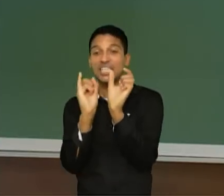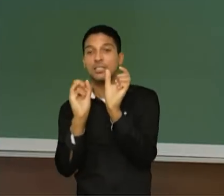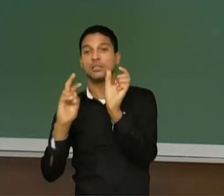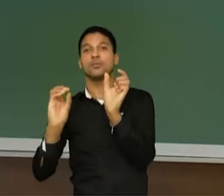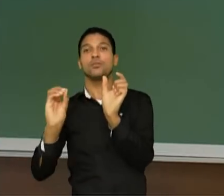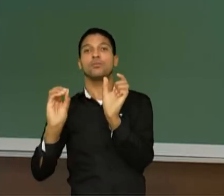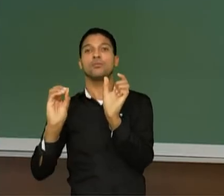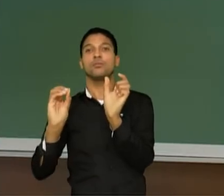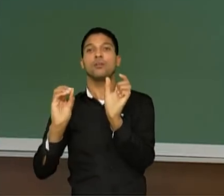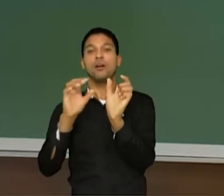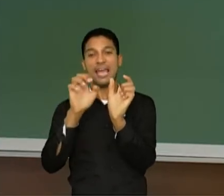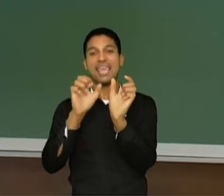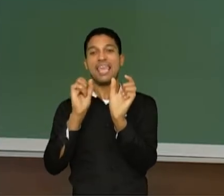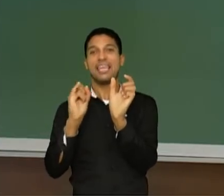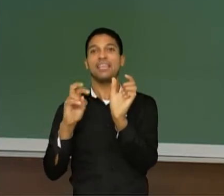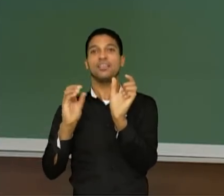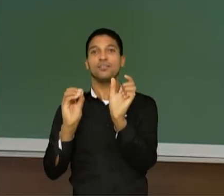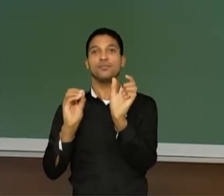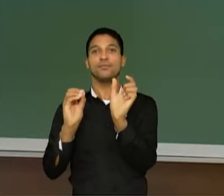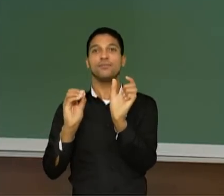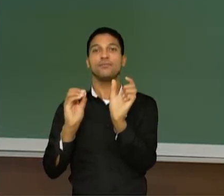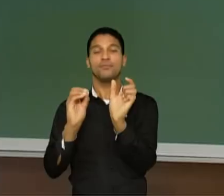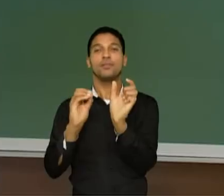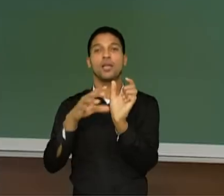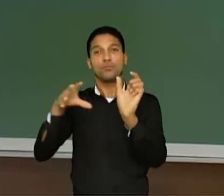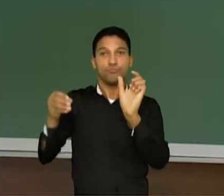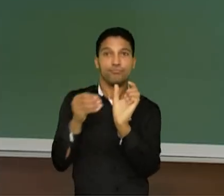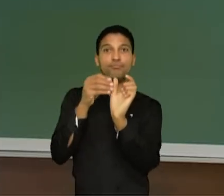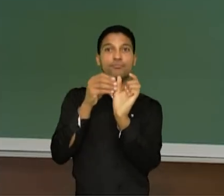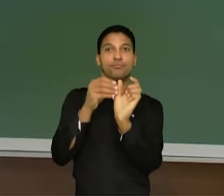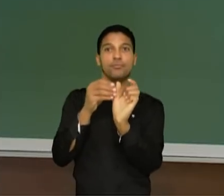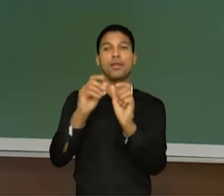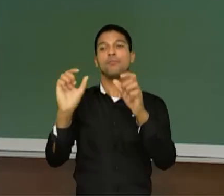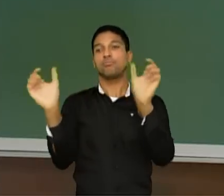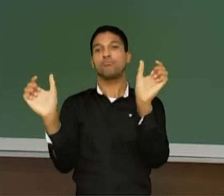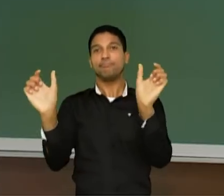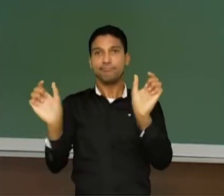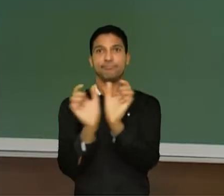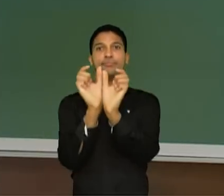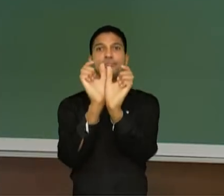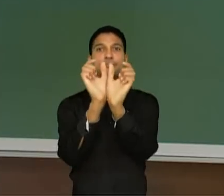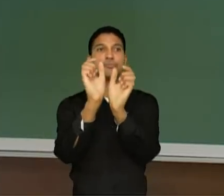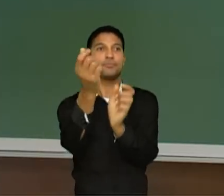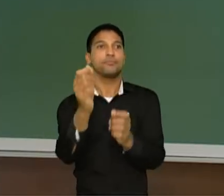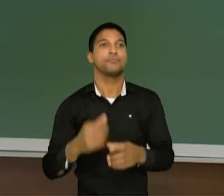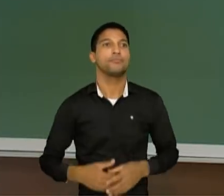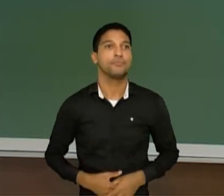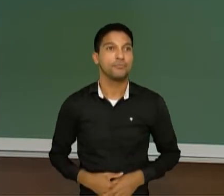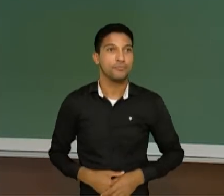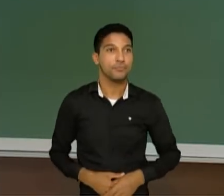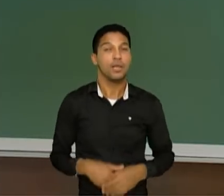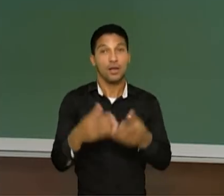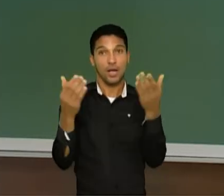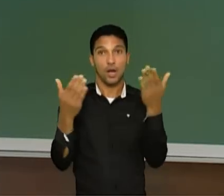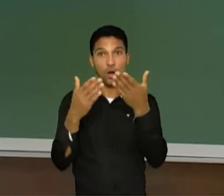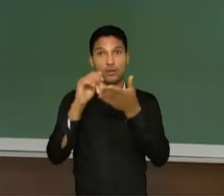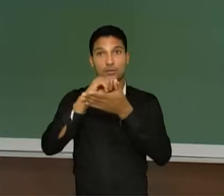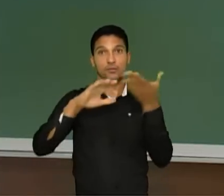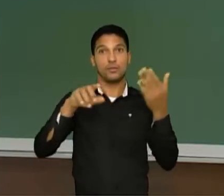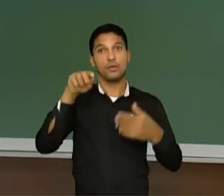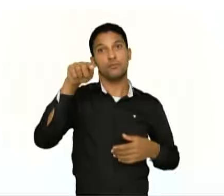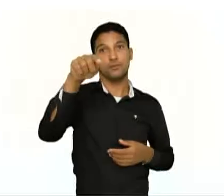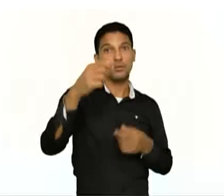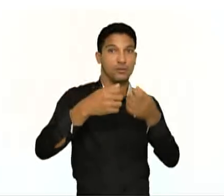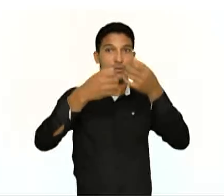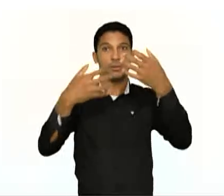derivações sufixais, ok? Eu vou pedir para vocês agora, no nosso primeiro exercício para aquecer, explicar como que